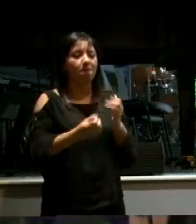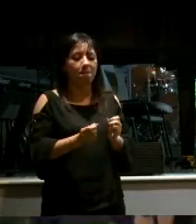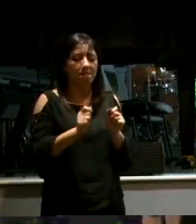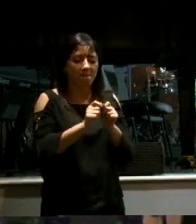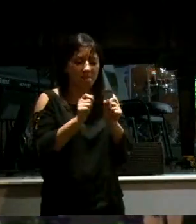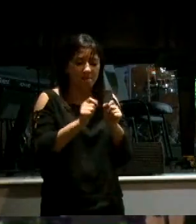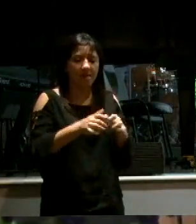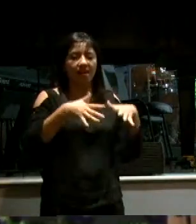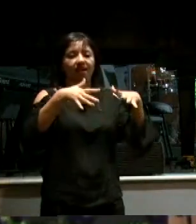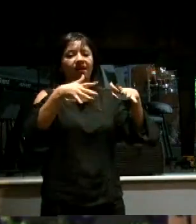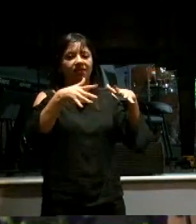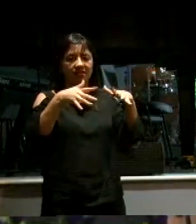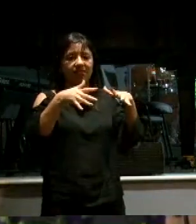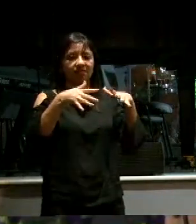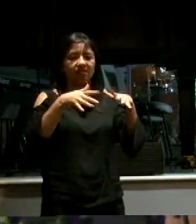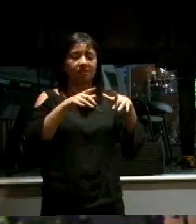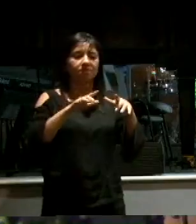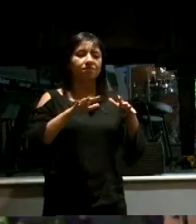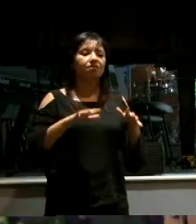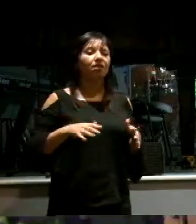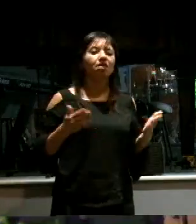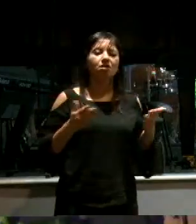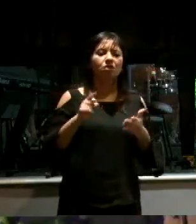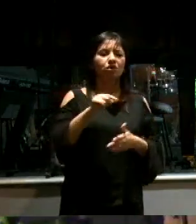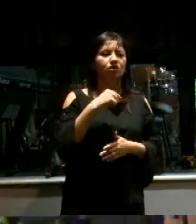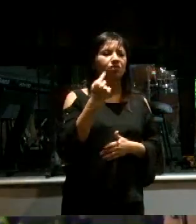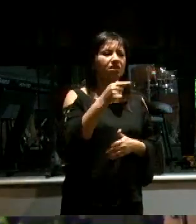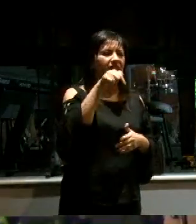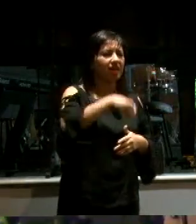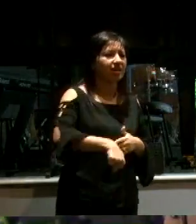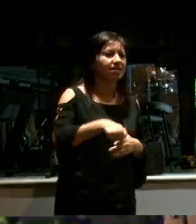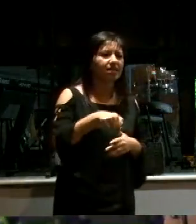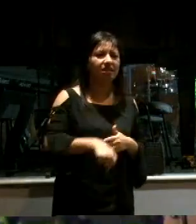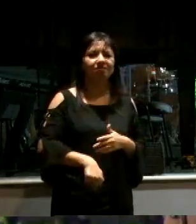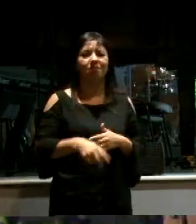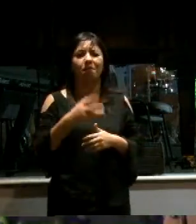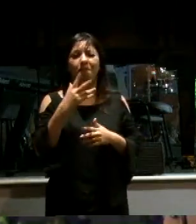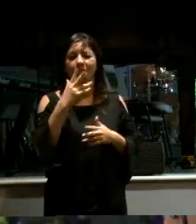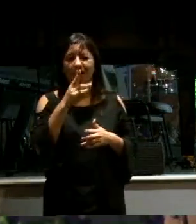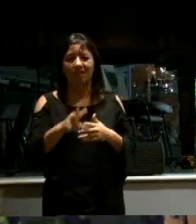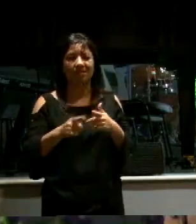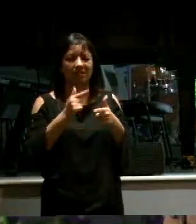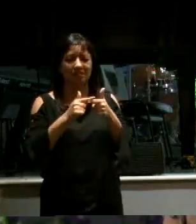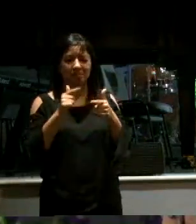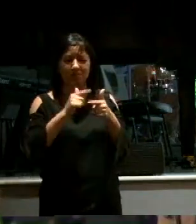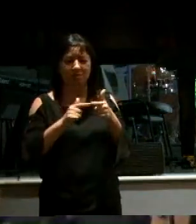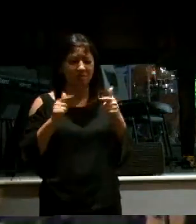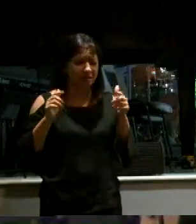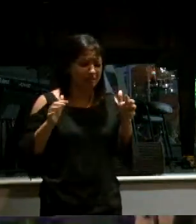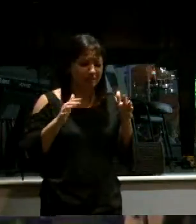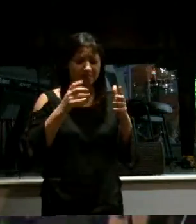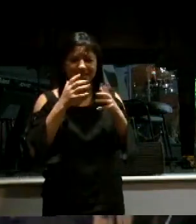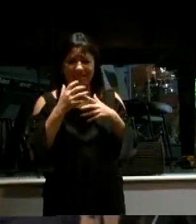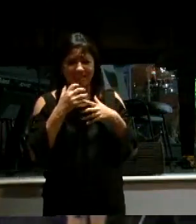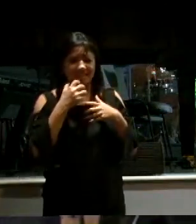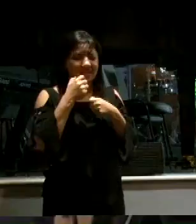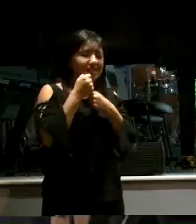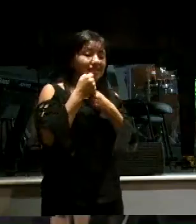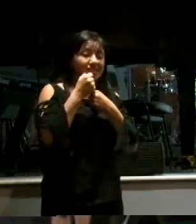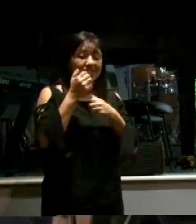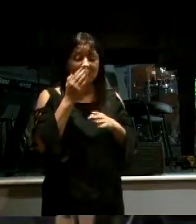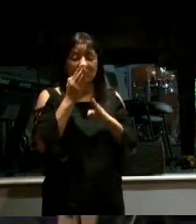te dizendo, mas existe um madeiro que vai transformar essas águas, que é a cruz de